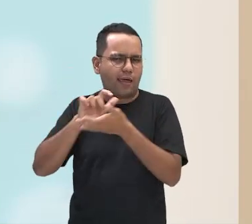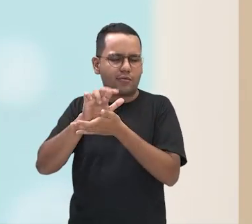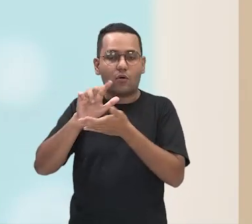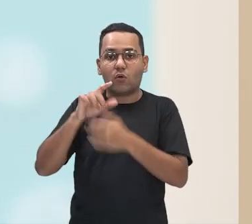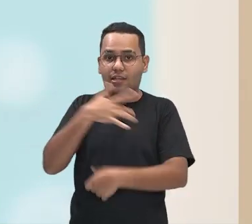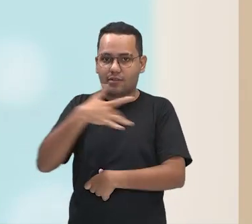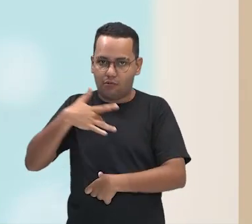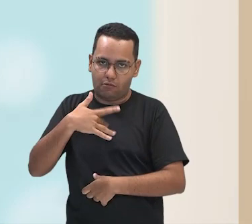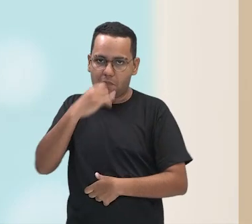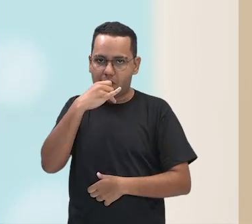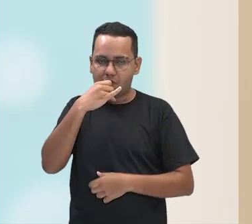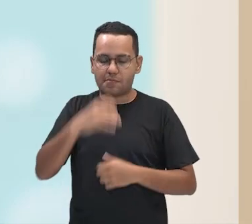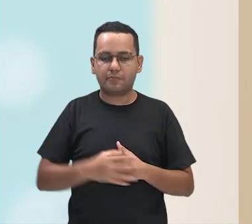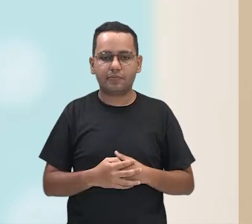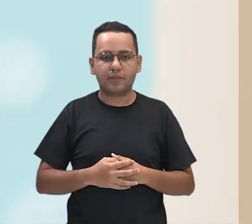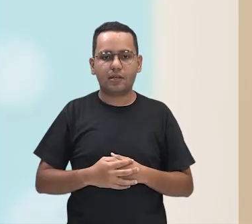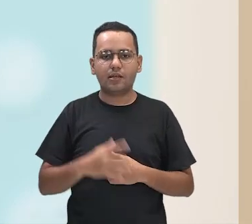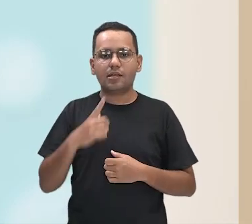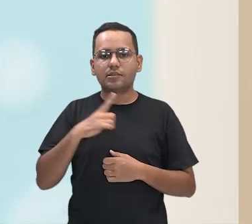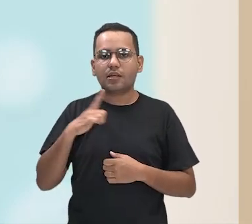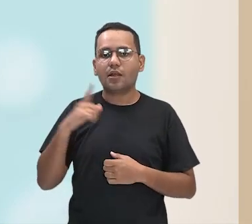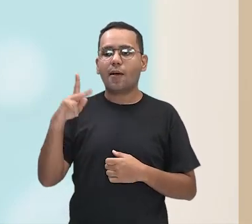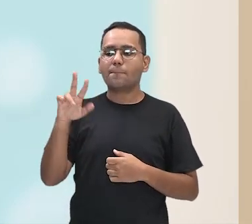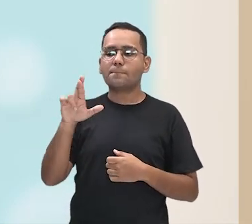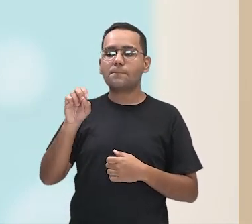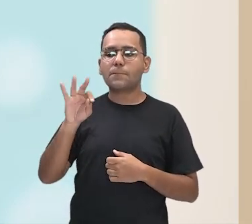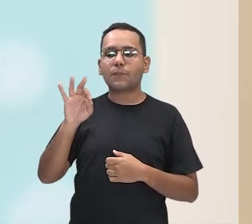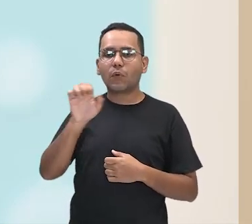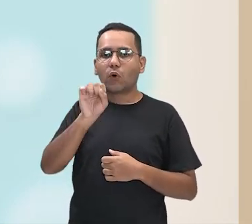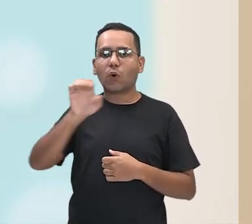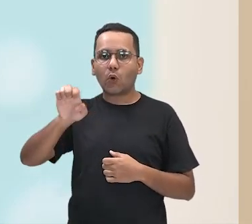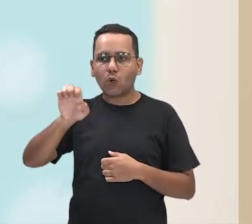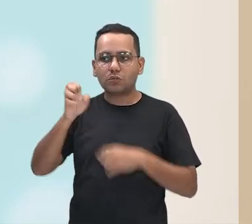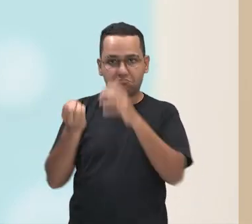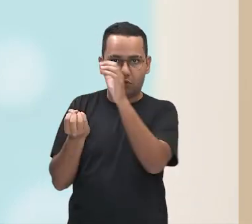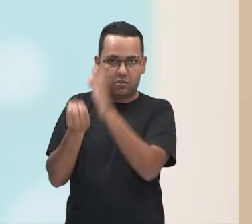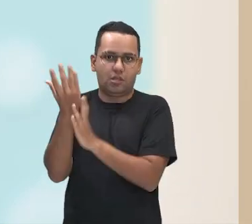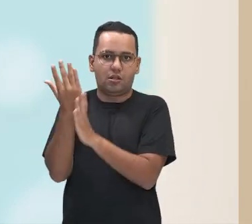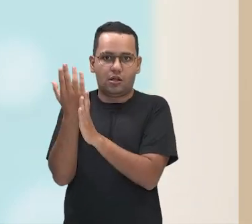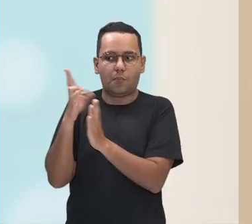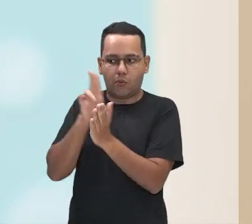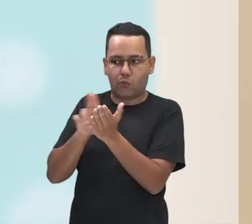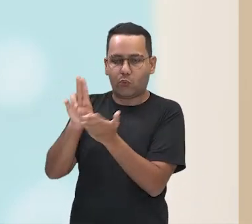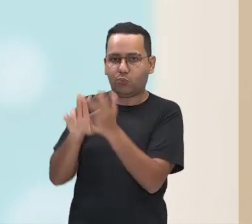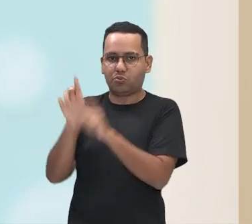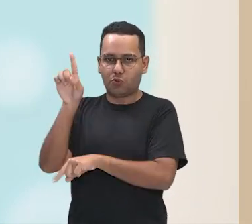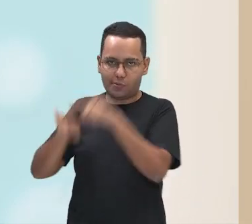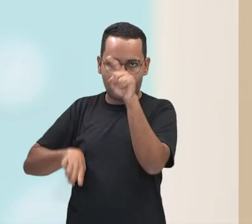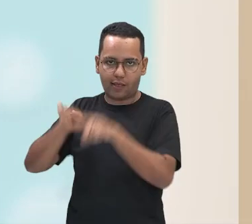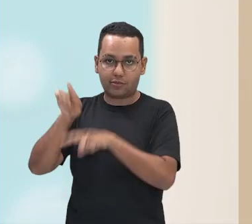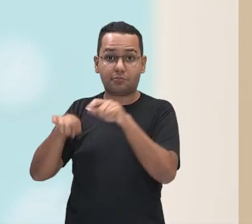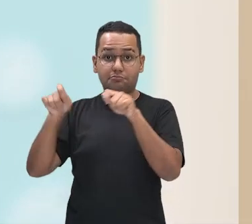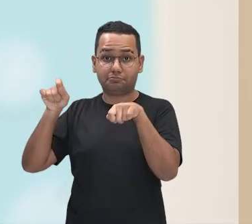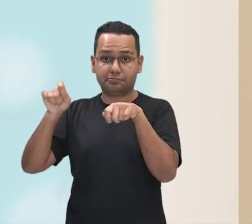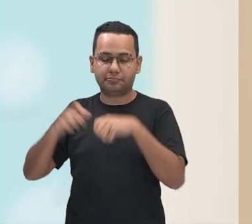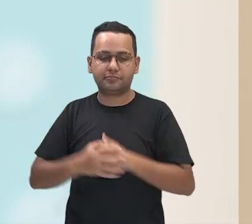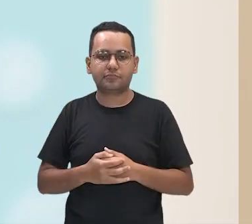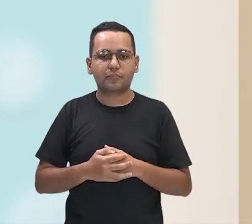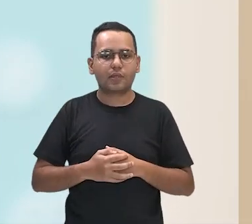sendo feitas, né, com a utilização da impressora 3D, porque a impressora 3D ela consegue fazer o